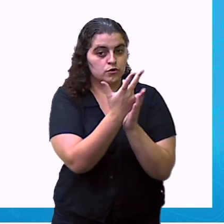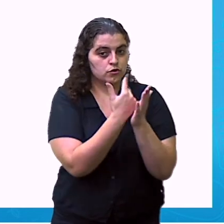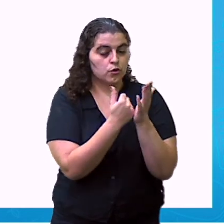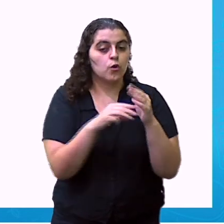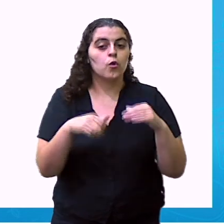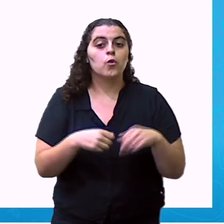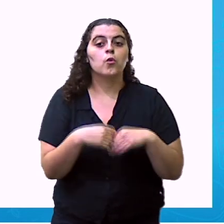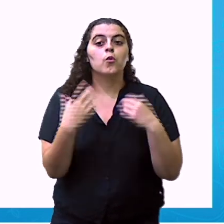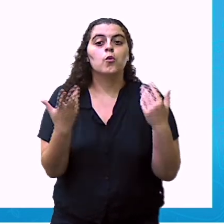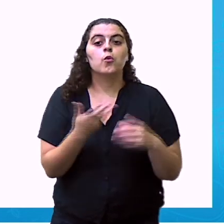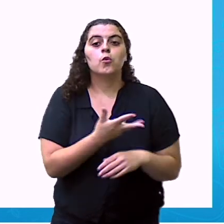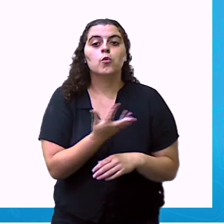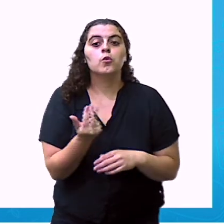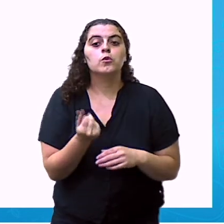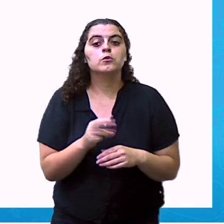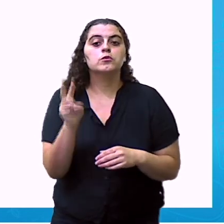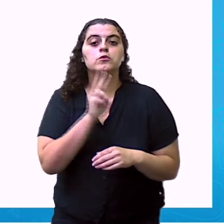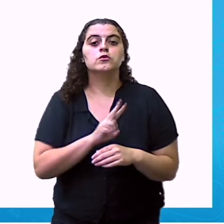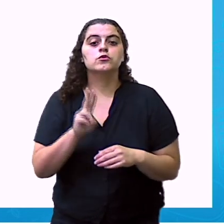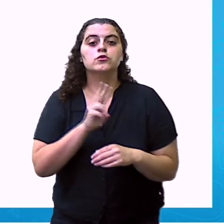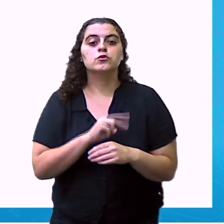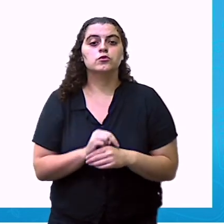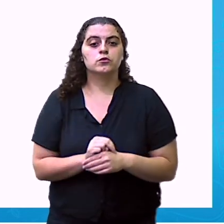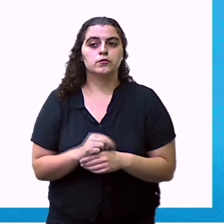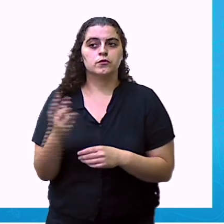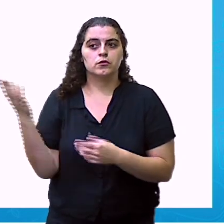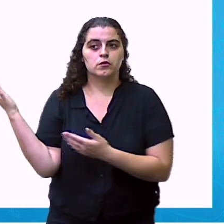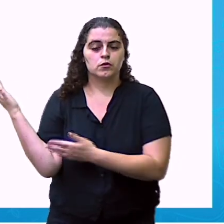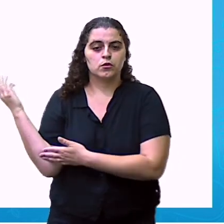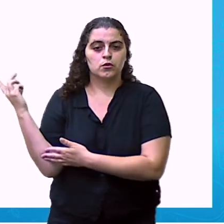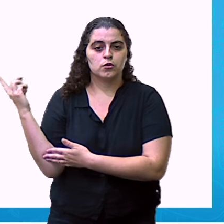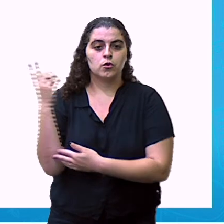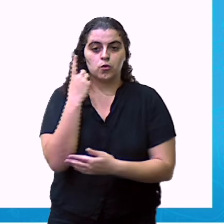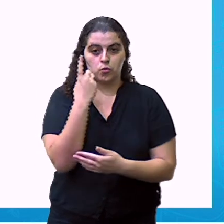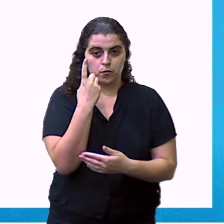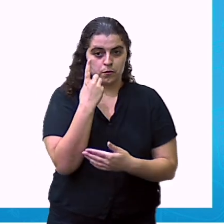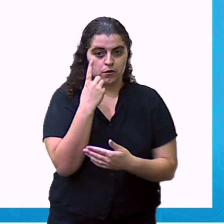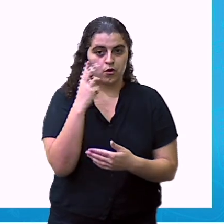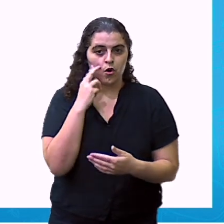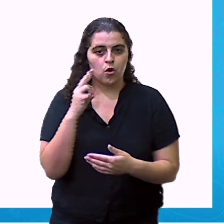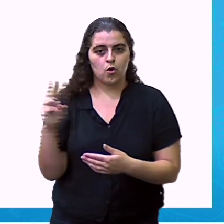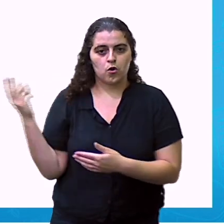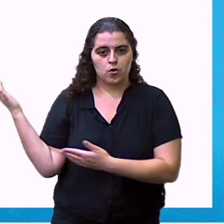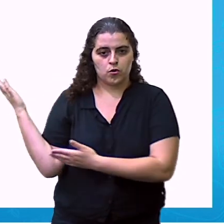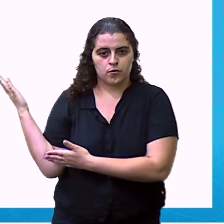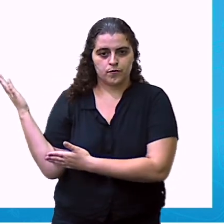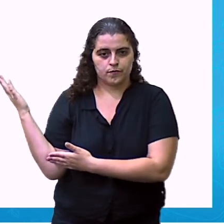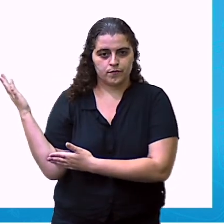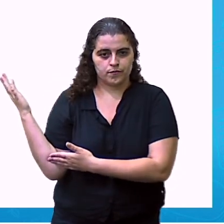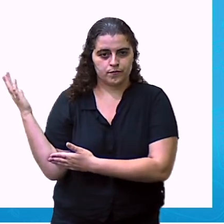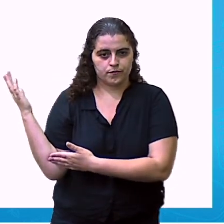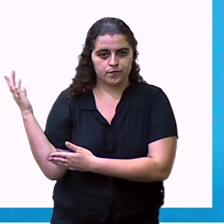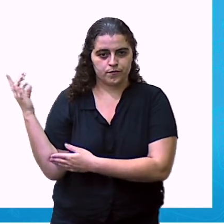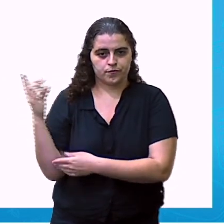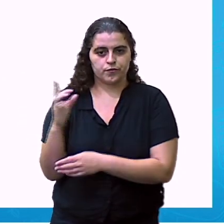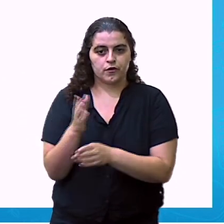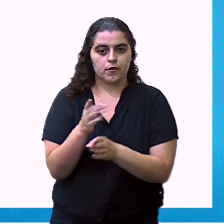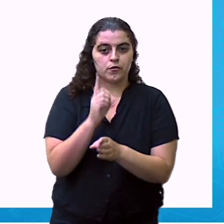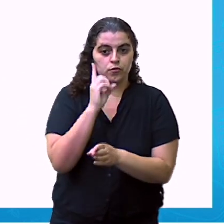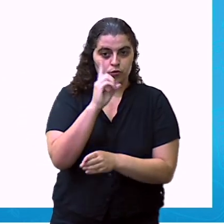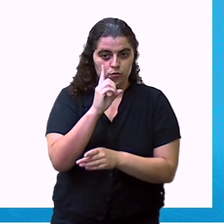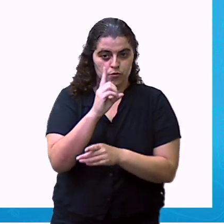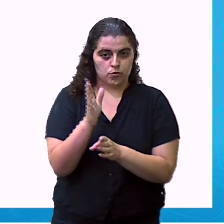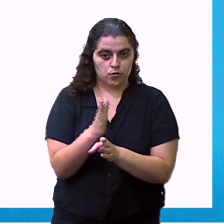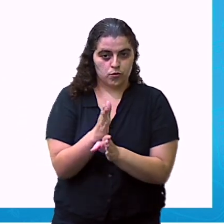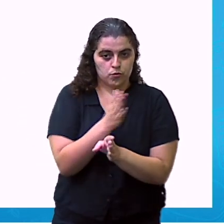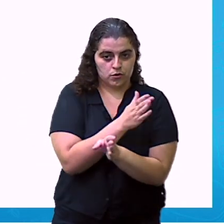nós utilizamos no seu total? Nós utilizamos apenas uma figura, então nós temos 1 inteiro. A